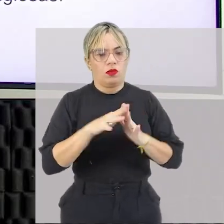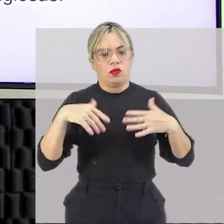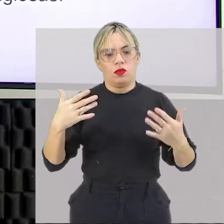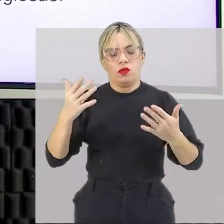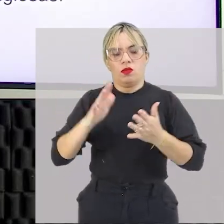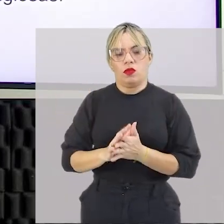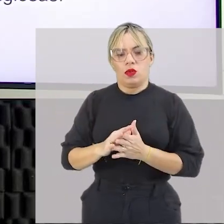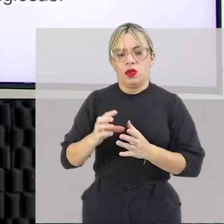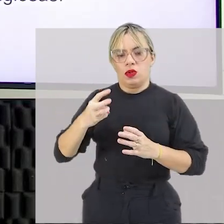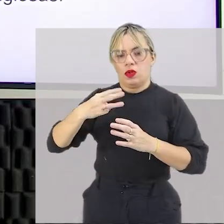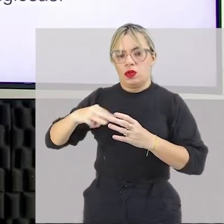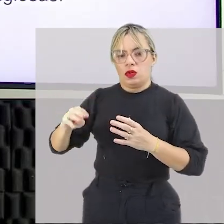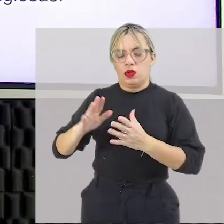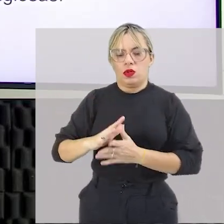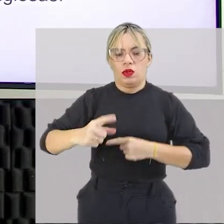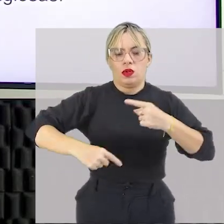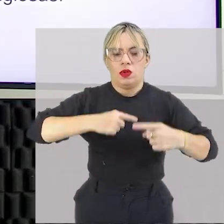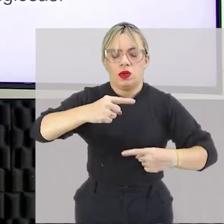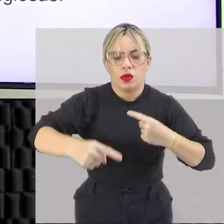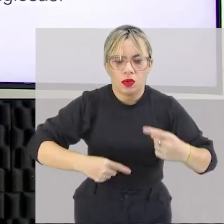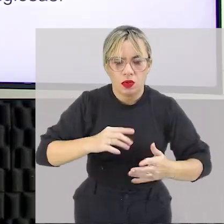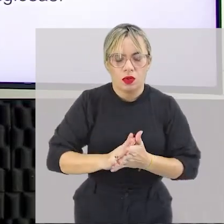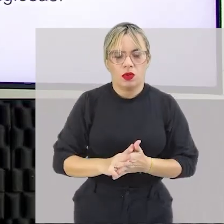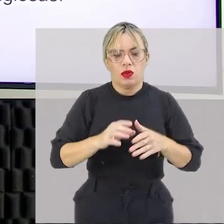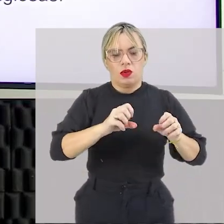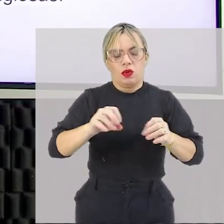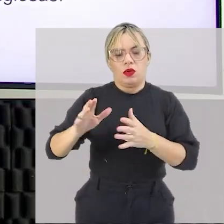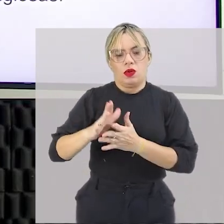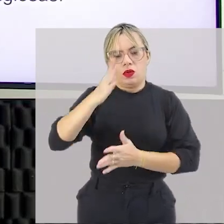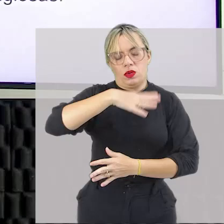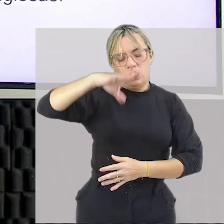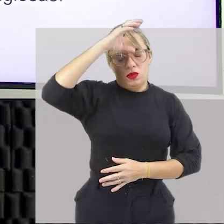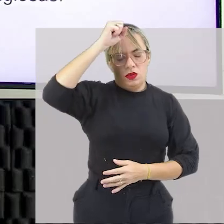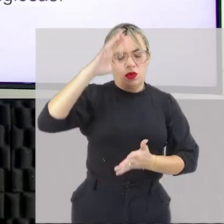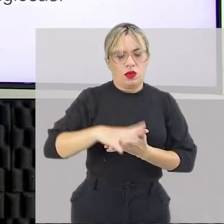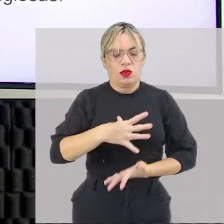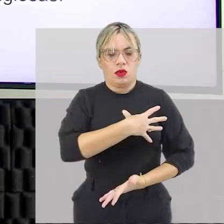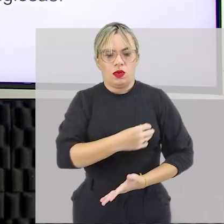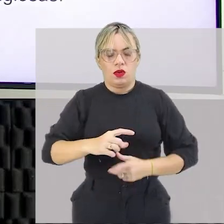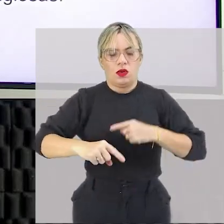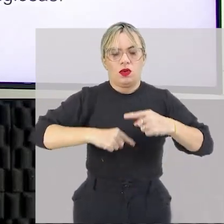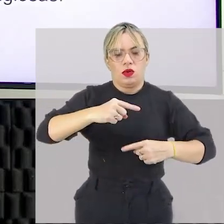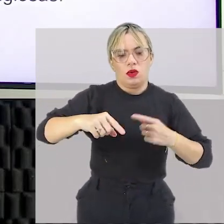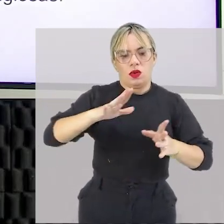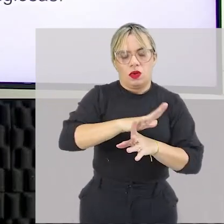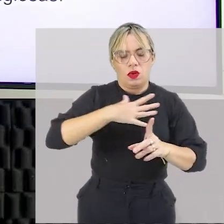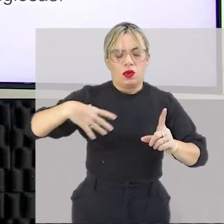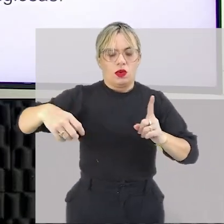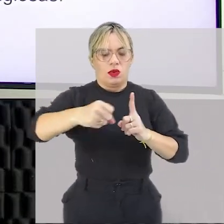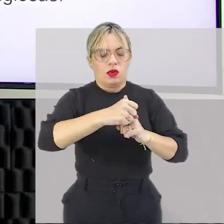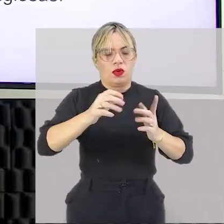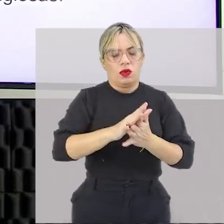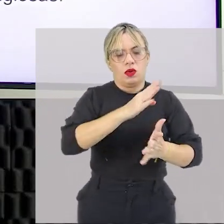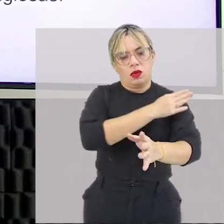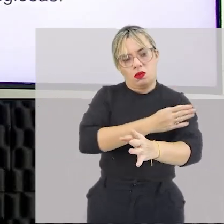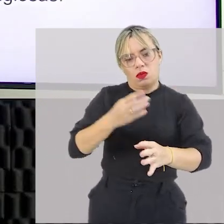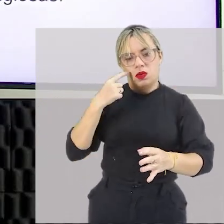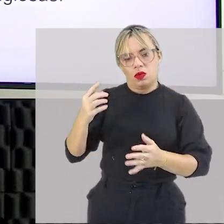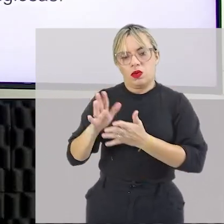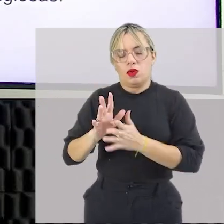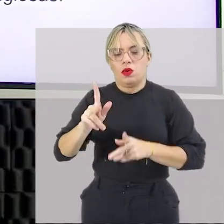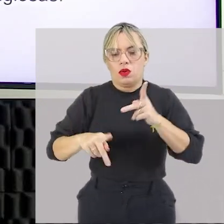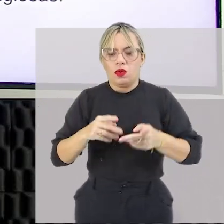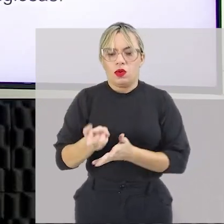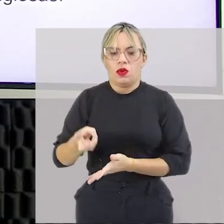de uma transmissão de conhecimento, de ensino, e isso é um costume social no povo Oiô. Então, por enquanto, a letra A é